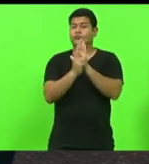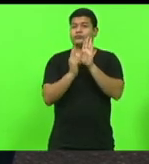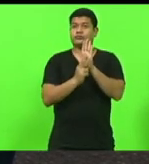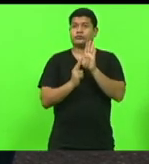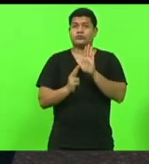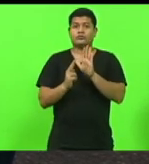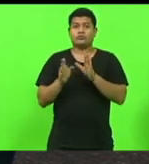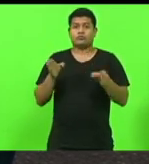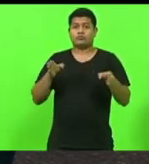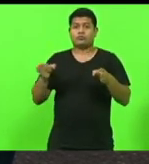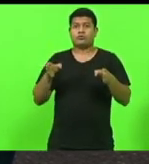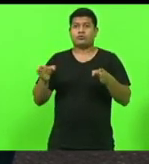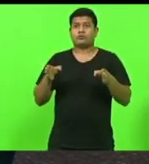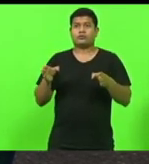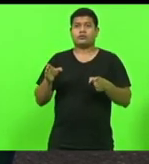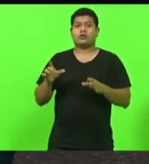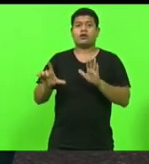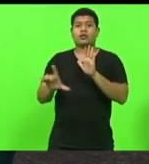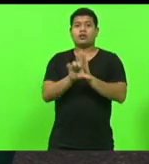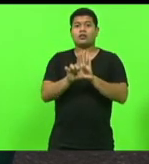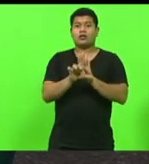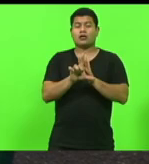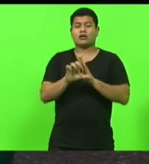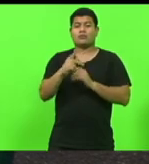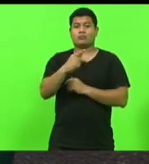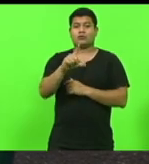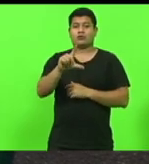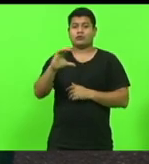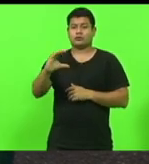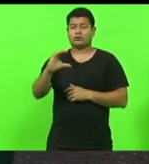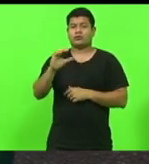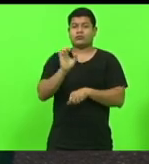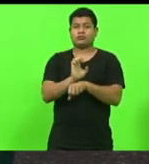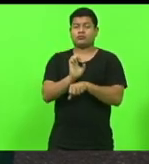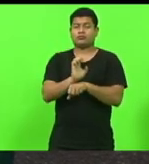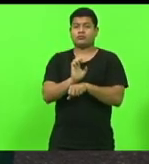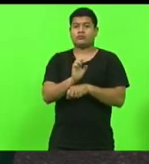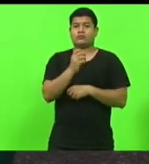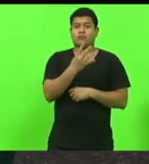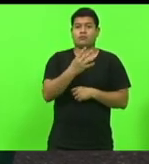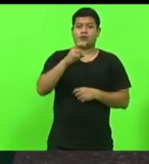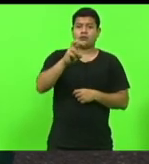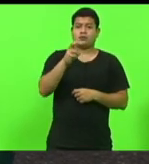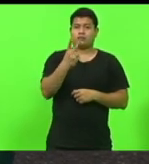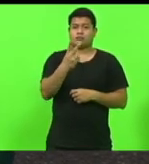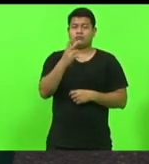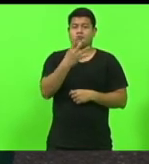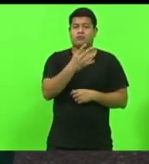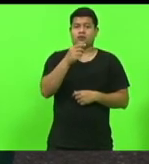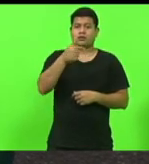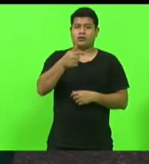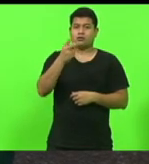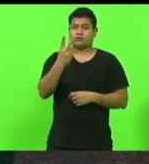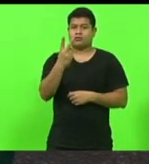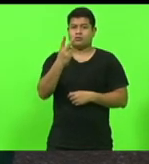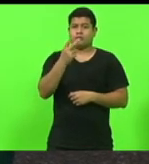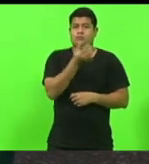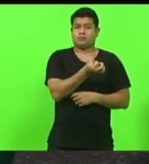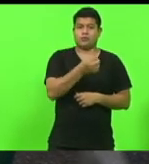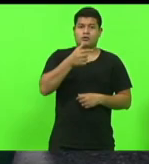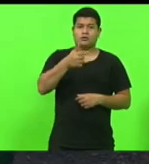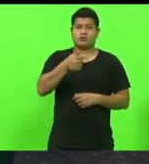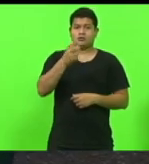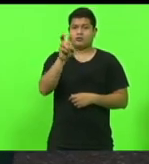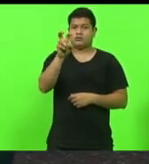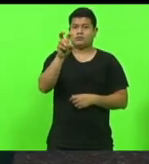somente pelas leis complementares estaduais 452-472-675.